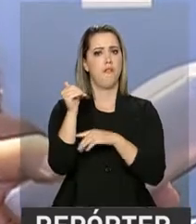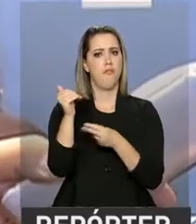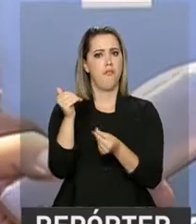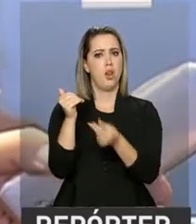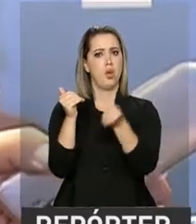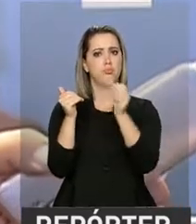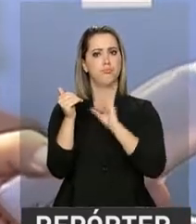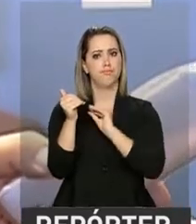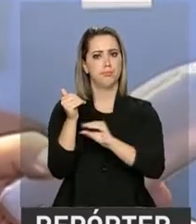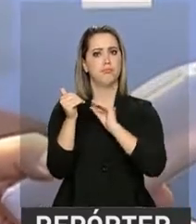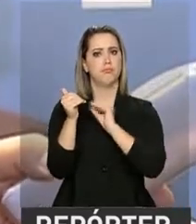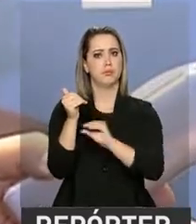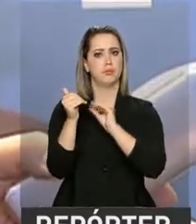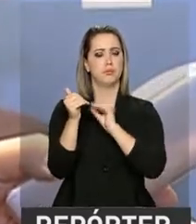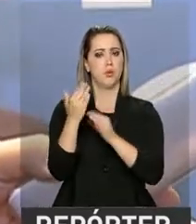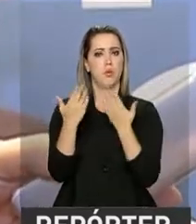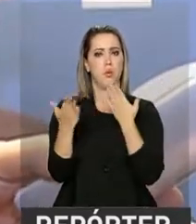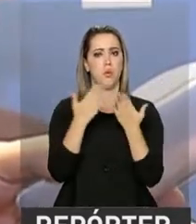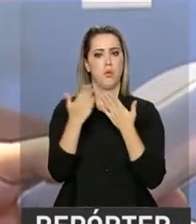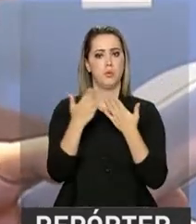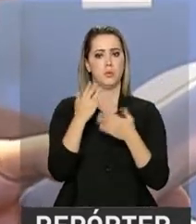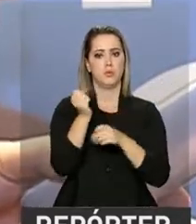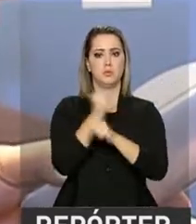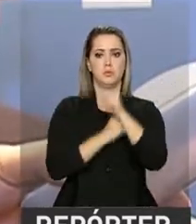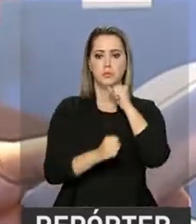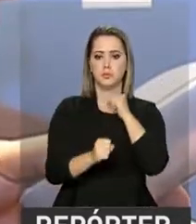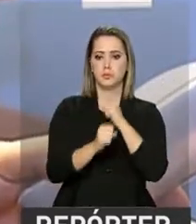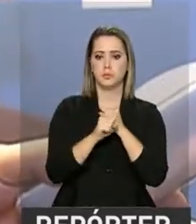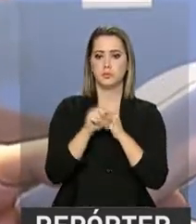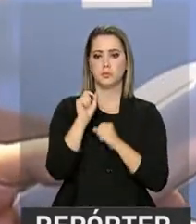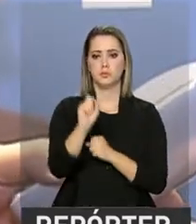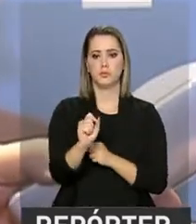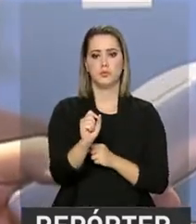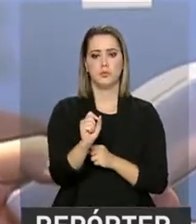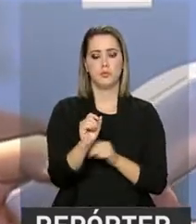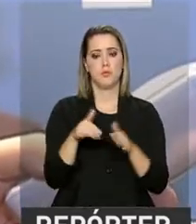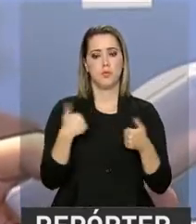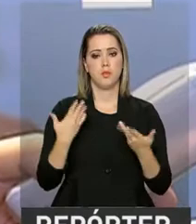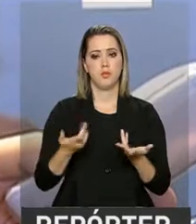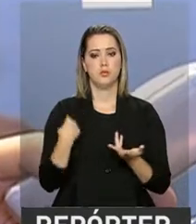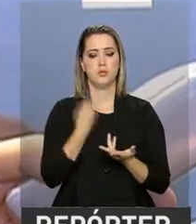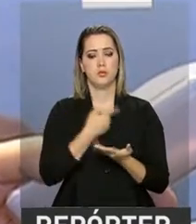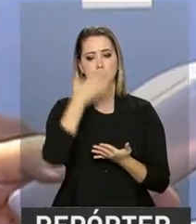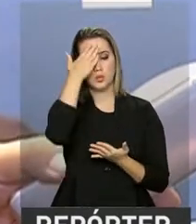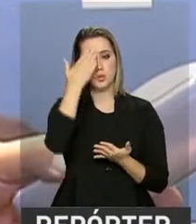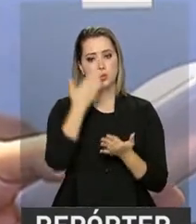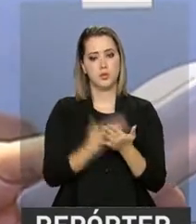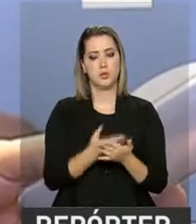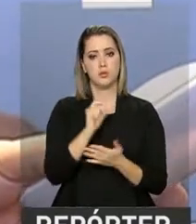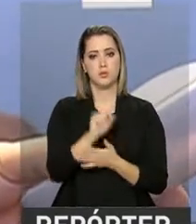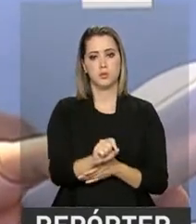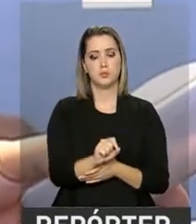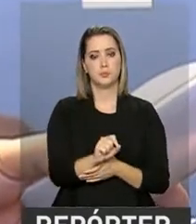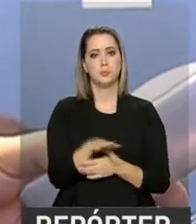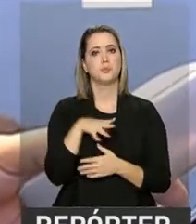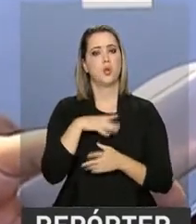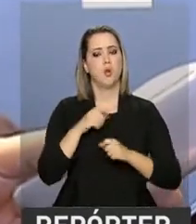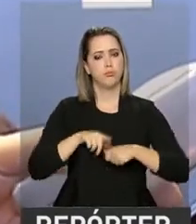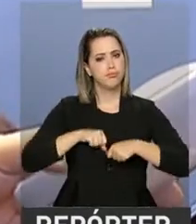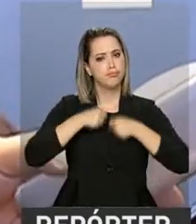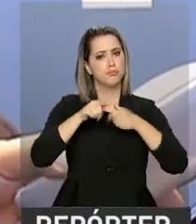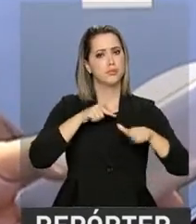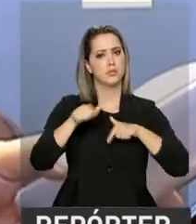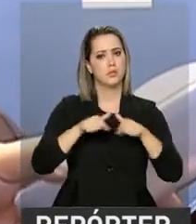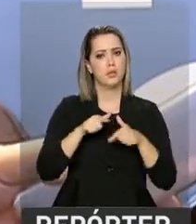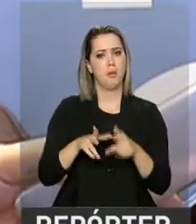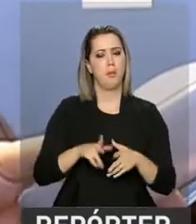valores aplicados se comparado ao primeiro trimestre do ano de 2016. Então nós acreditamos que com muito trabalho, com